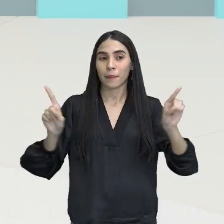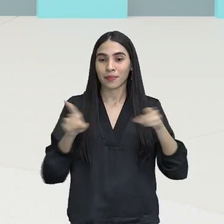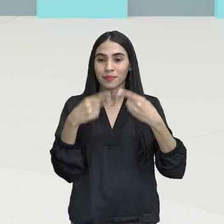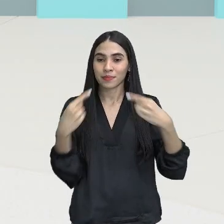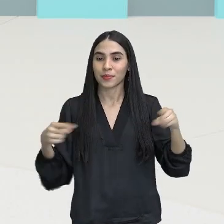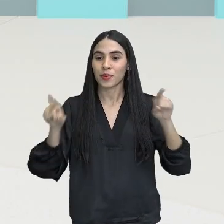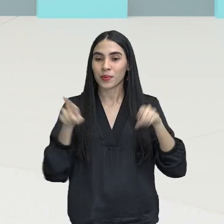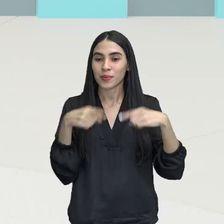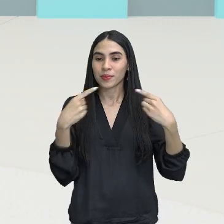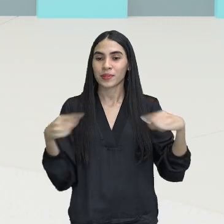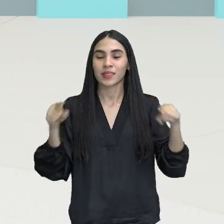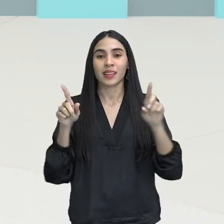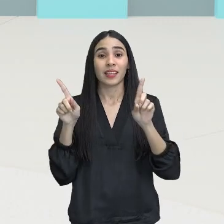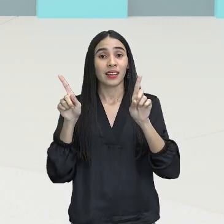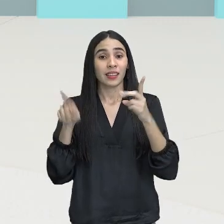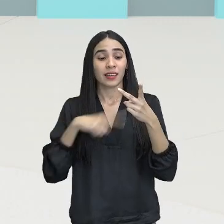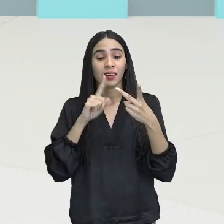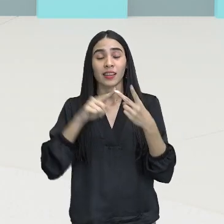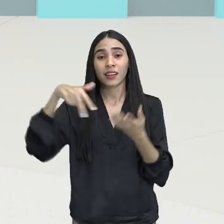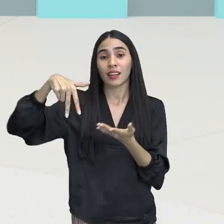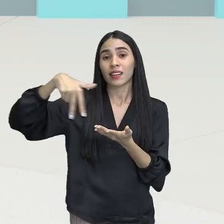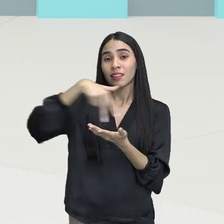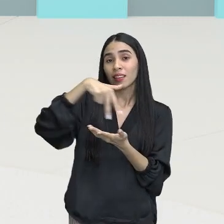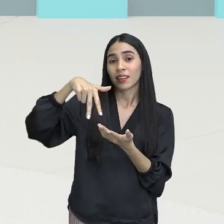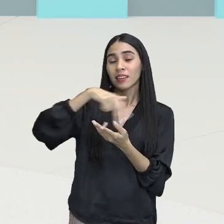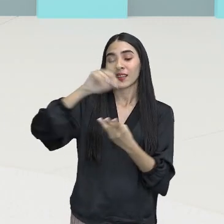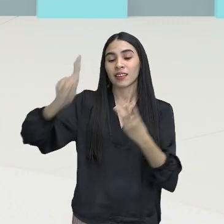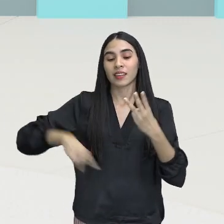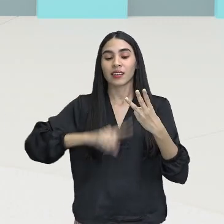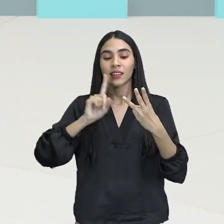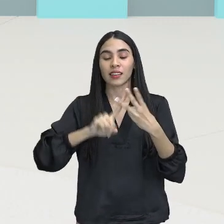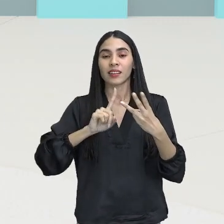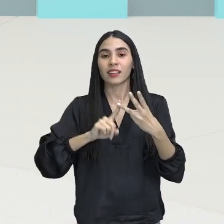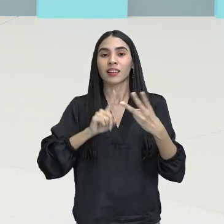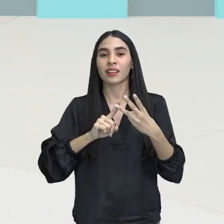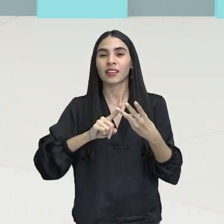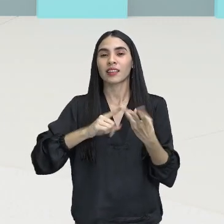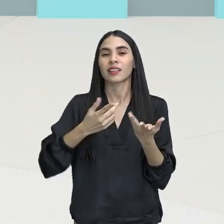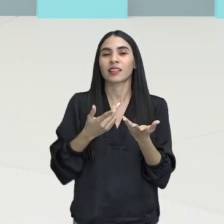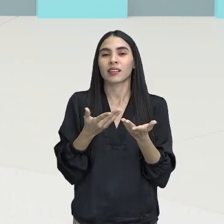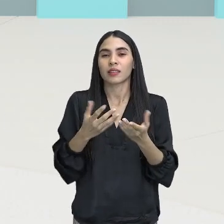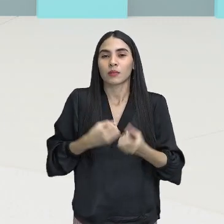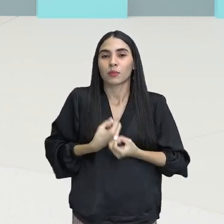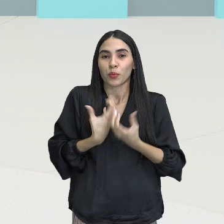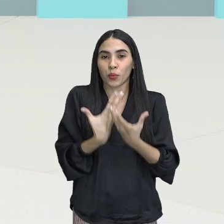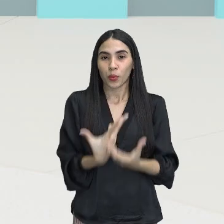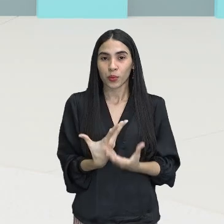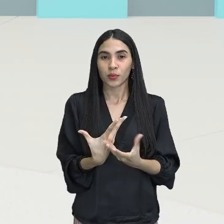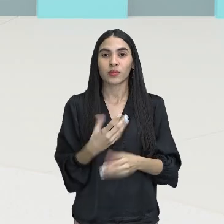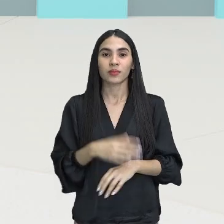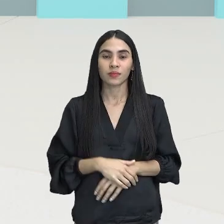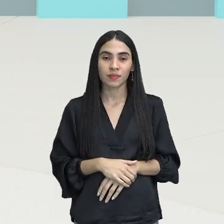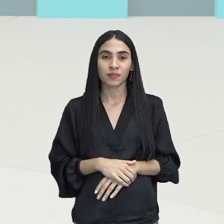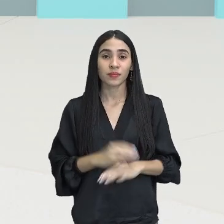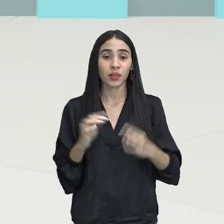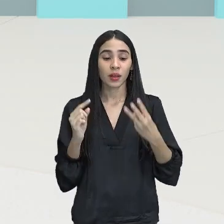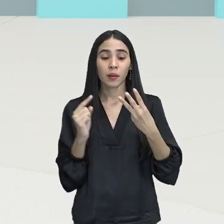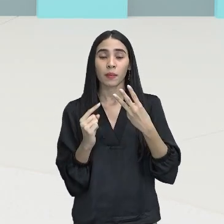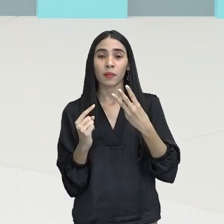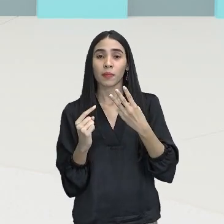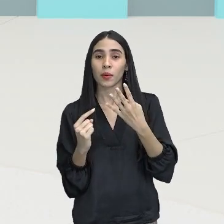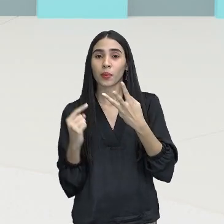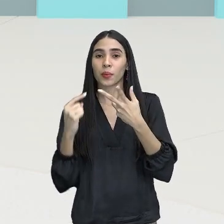música, a partir da dança, a partir da interpretação, tudo que